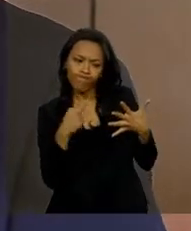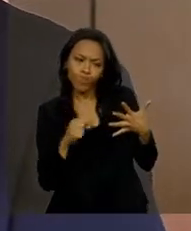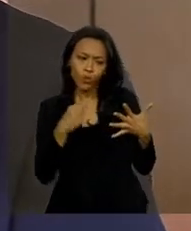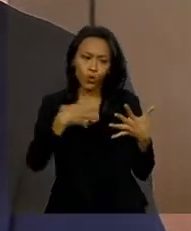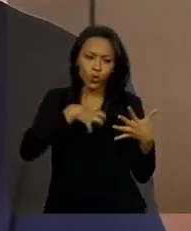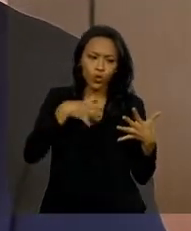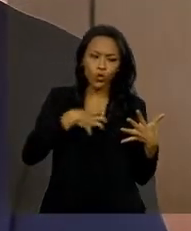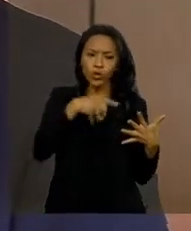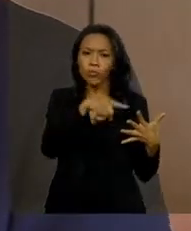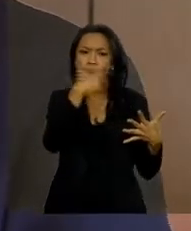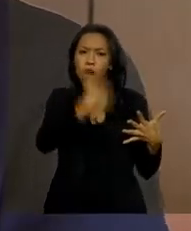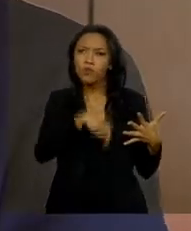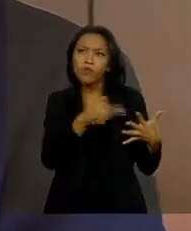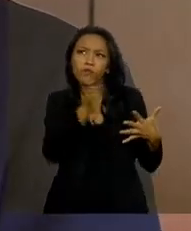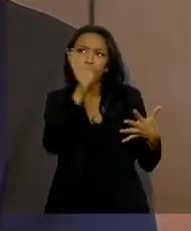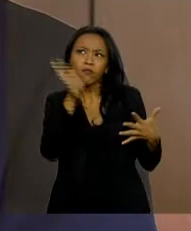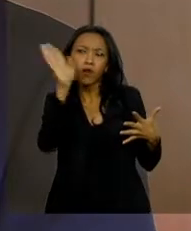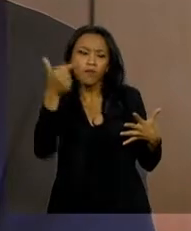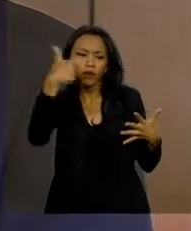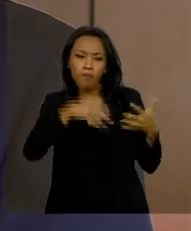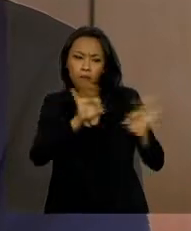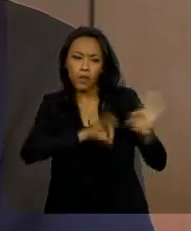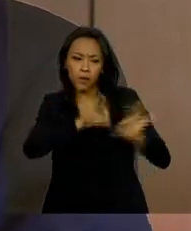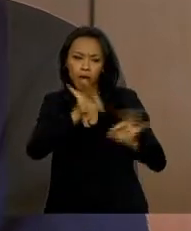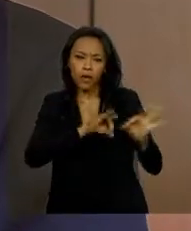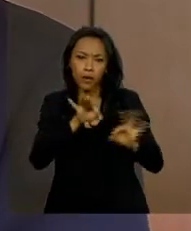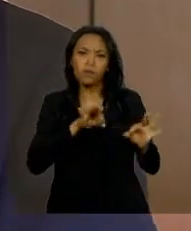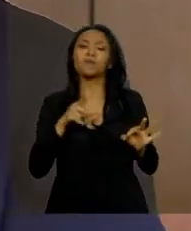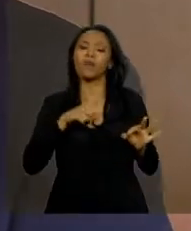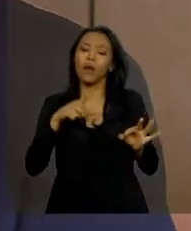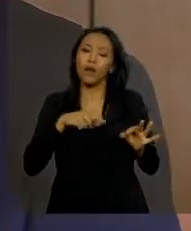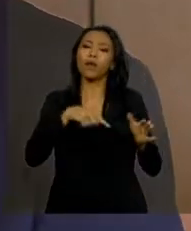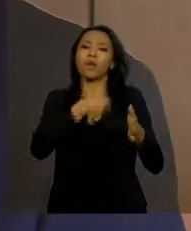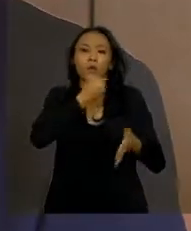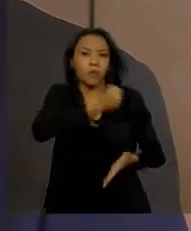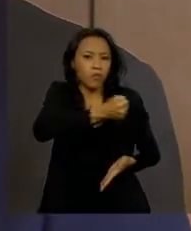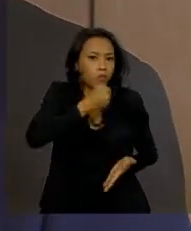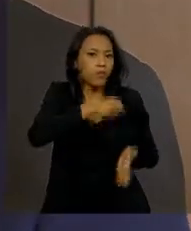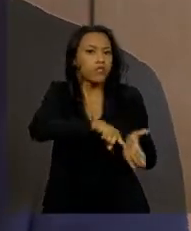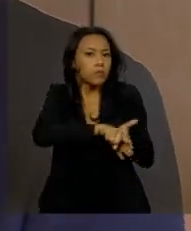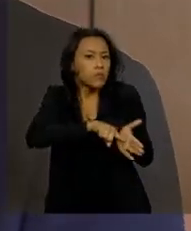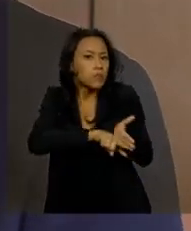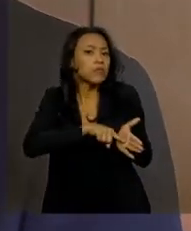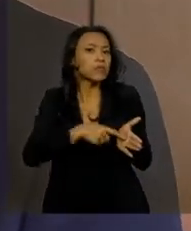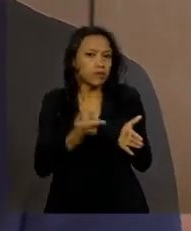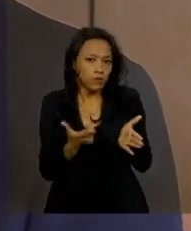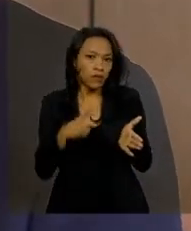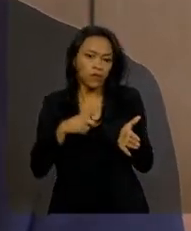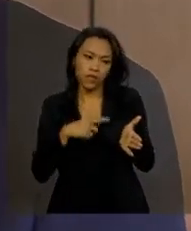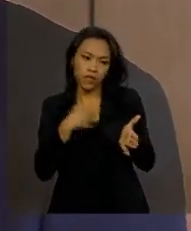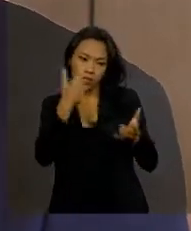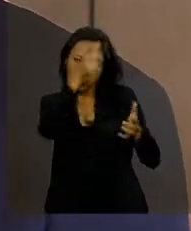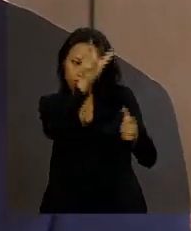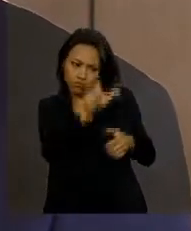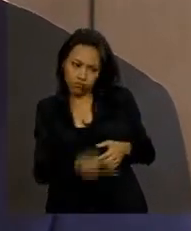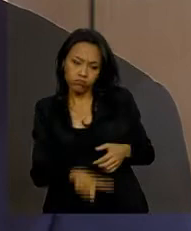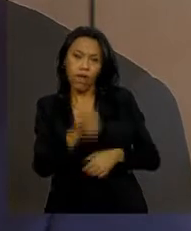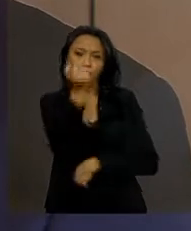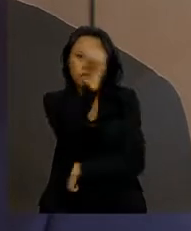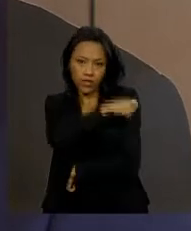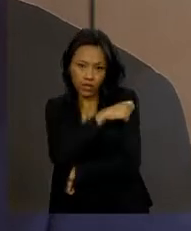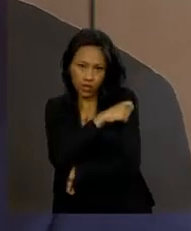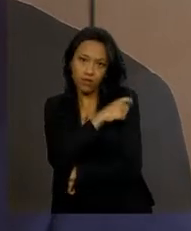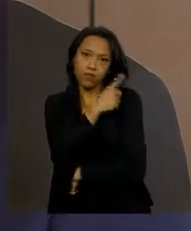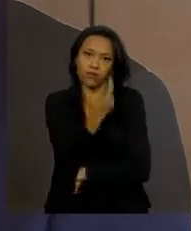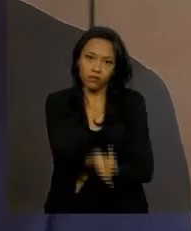destes venezuelanos que eles são preparados eles são imunizados o ponto de vista sanitário quer dizer são vacinados